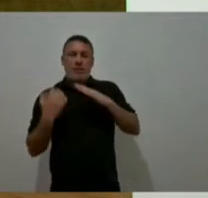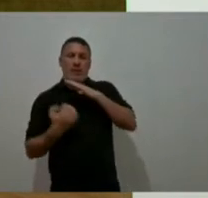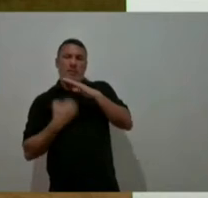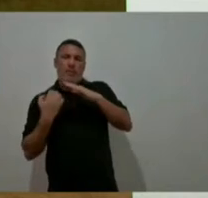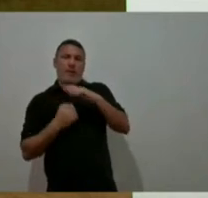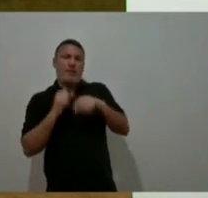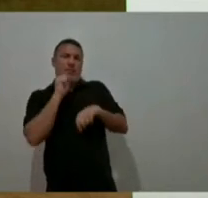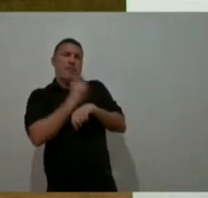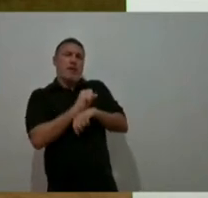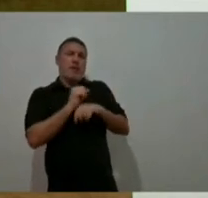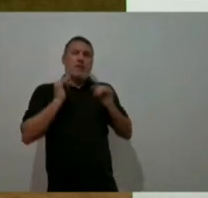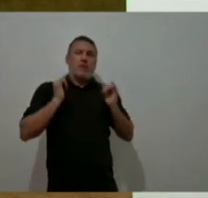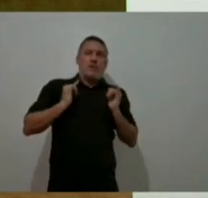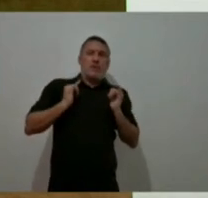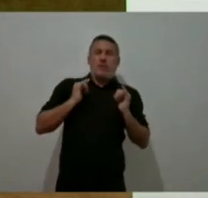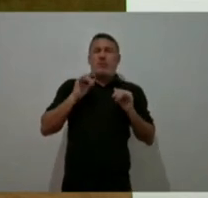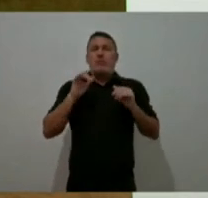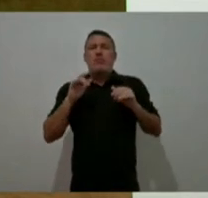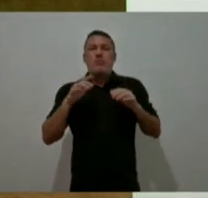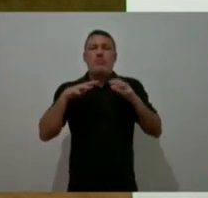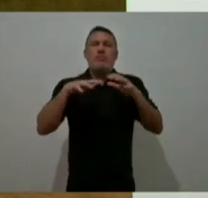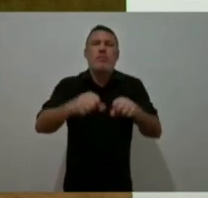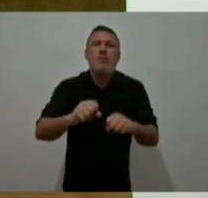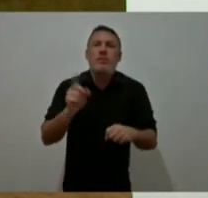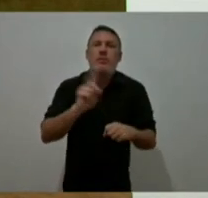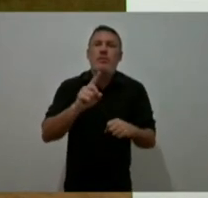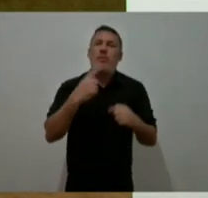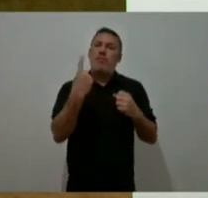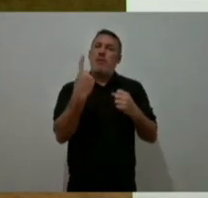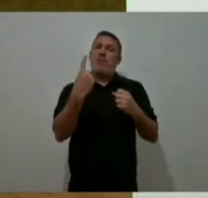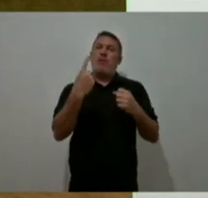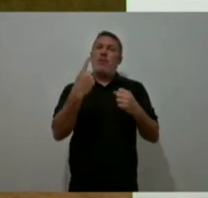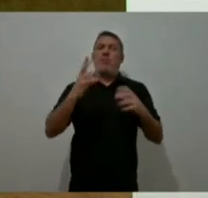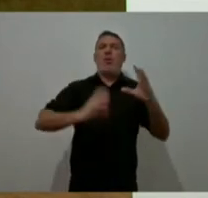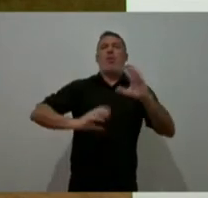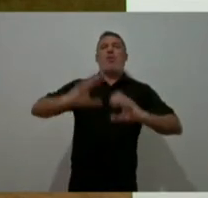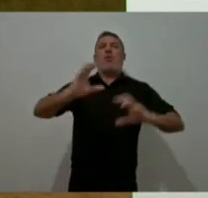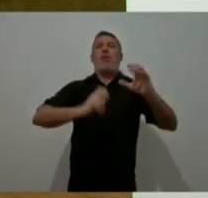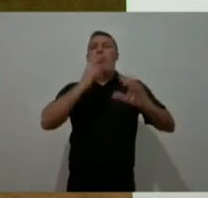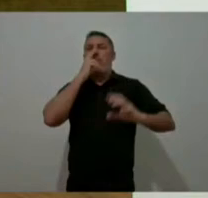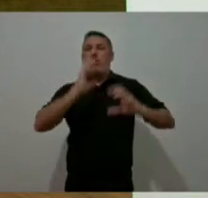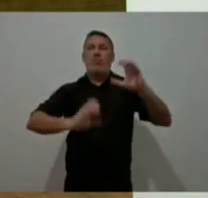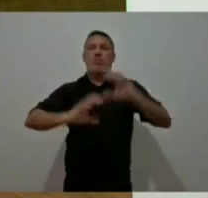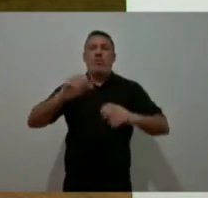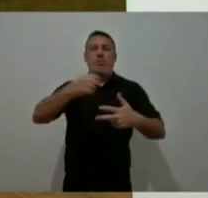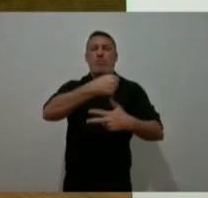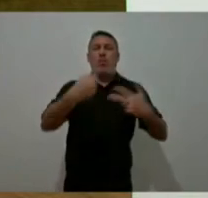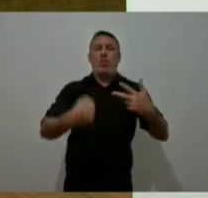os, digamos, os choques e balanços que essas imprevisibilidades possam causar.